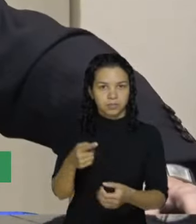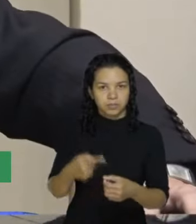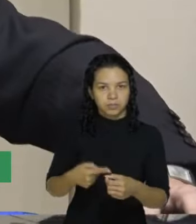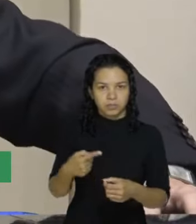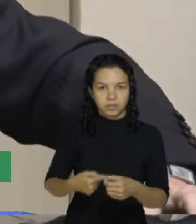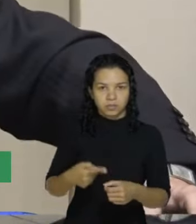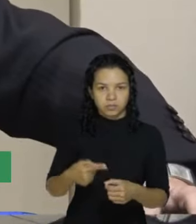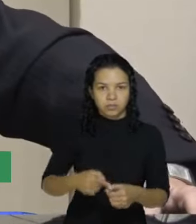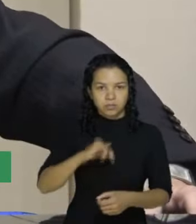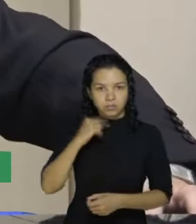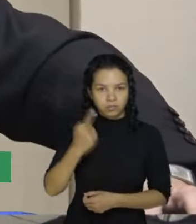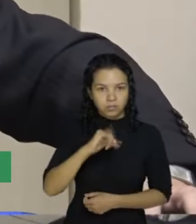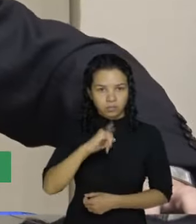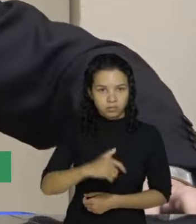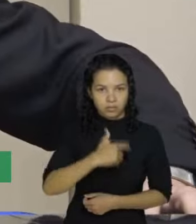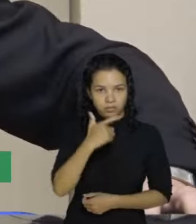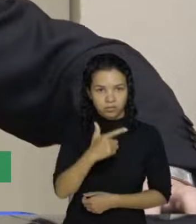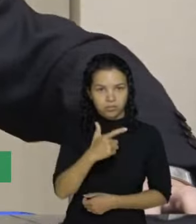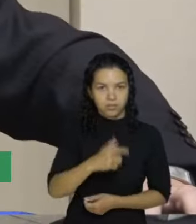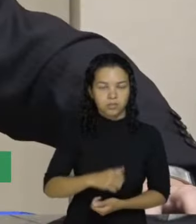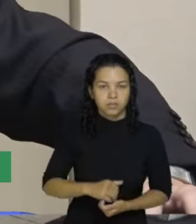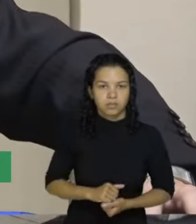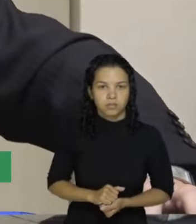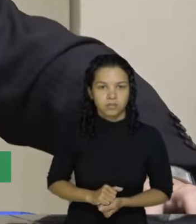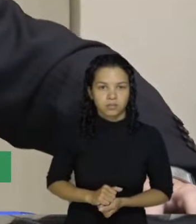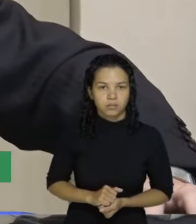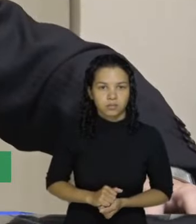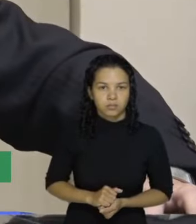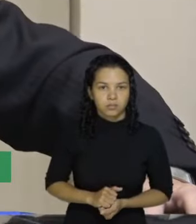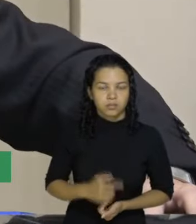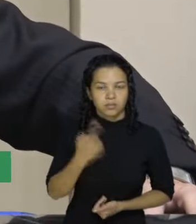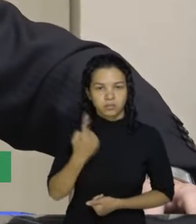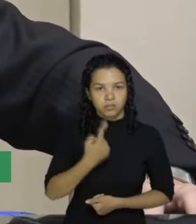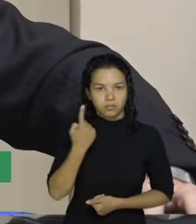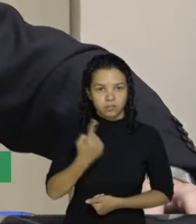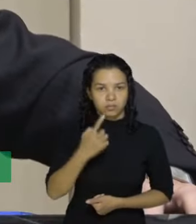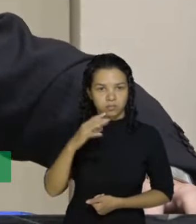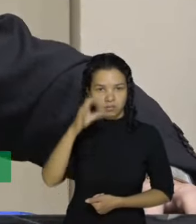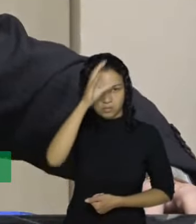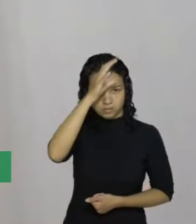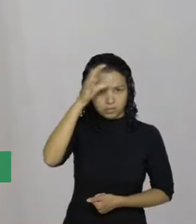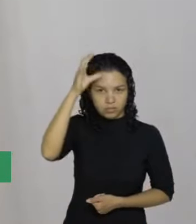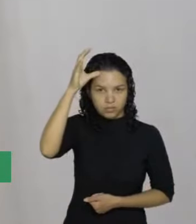GR por esse carinho com o Alto Vale. Com a palavra, o deputado Carlos